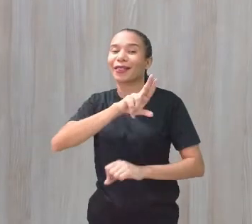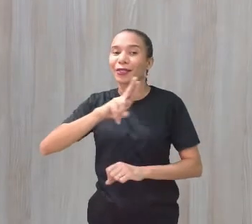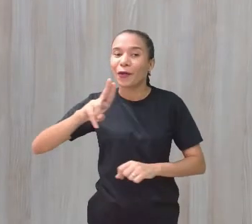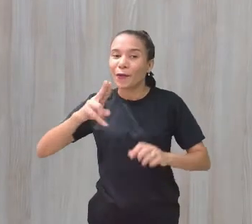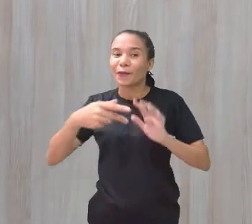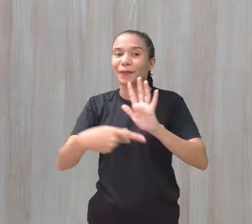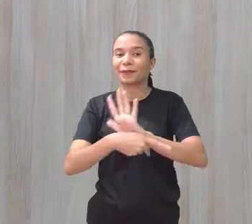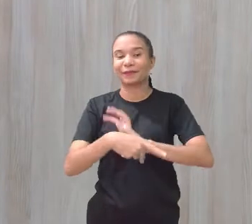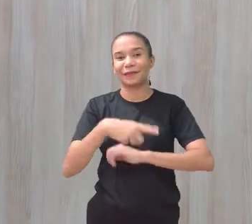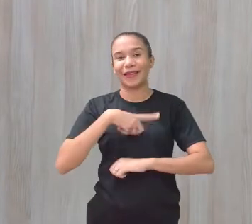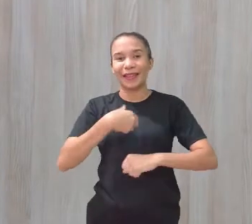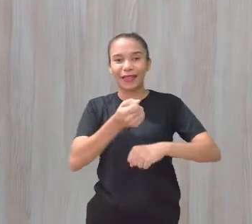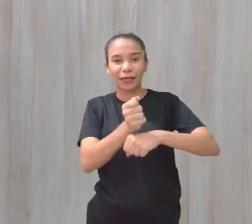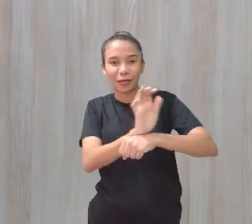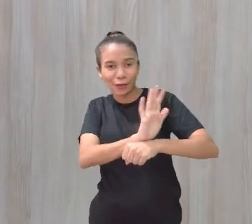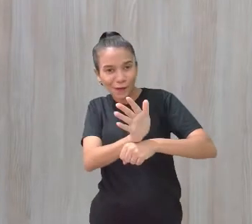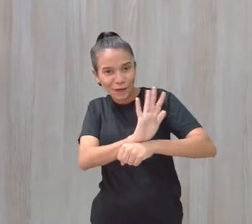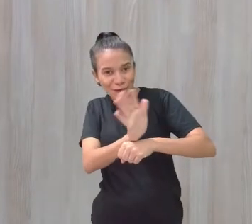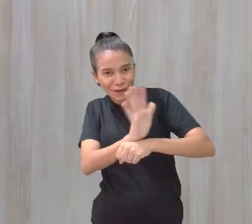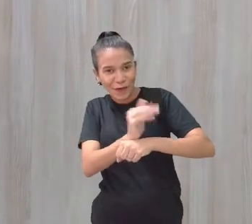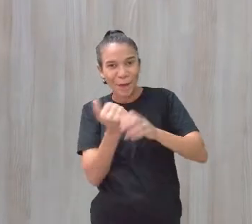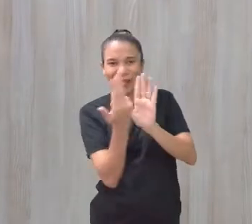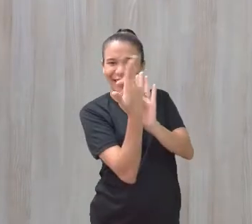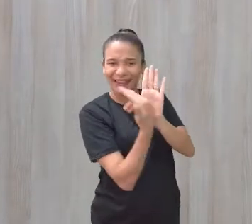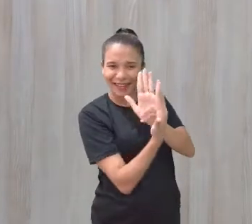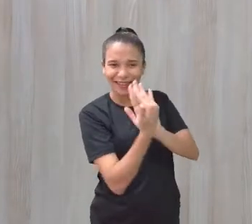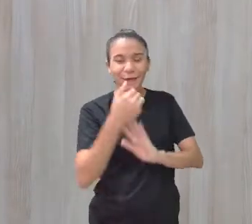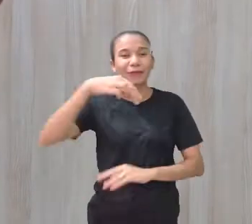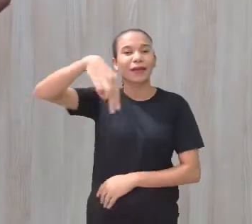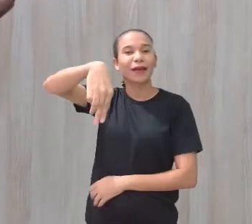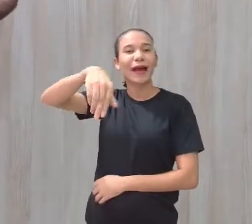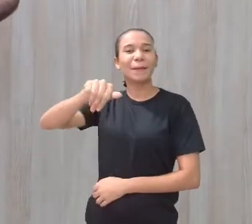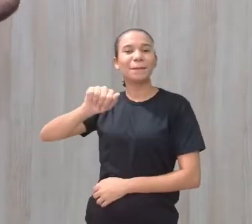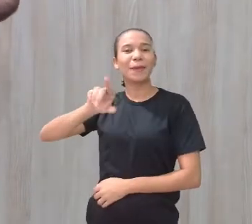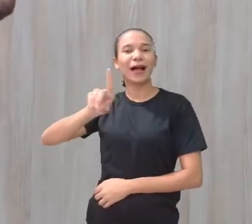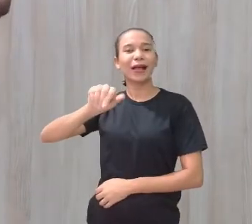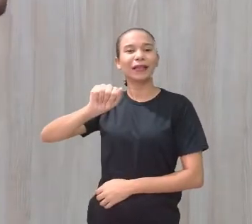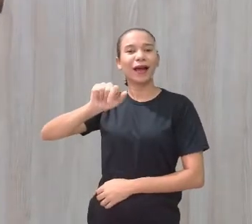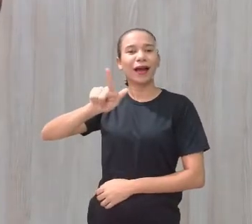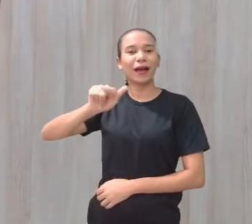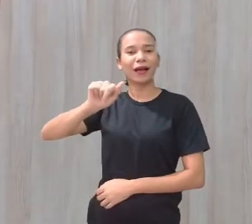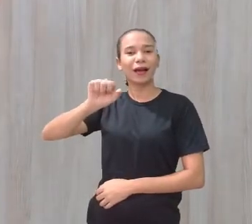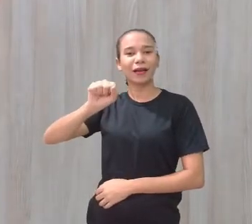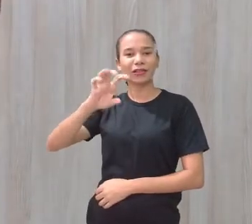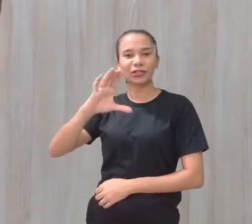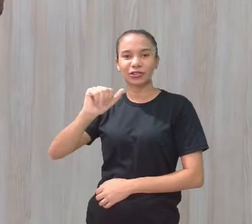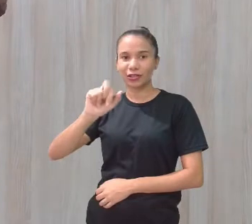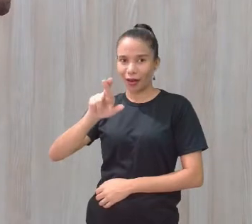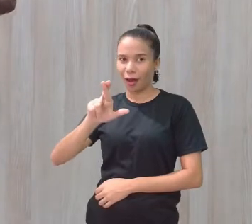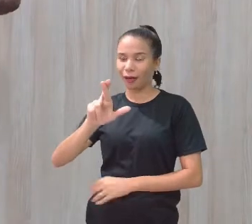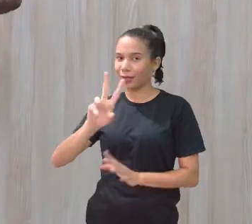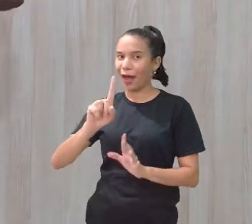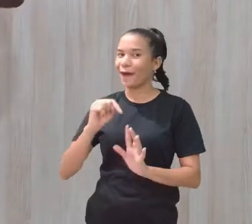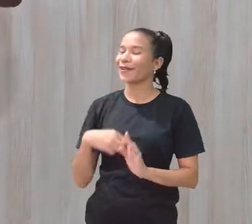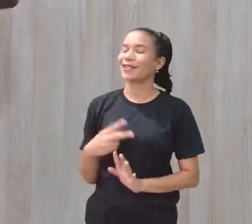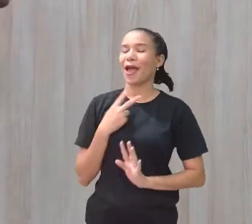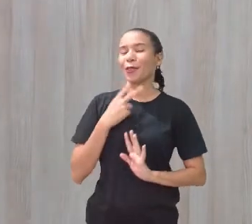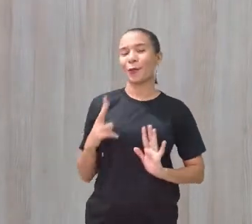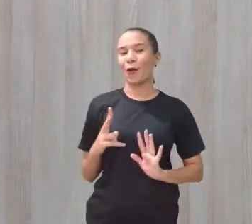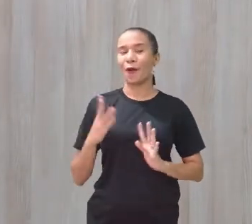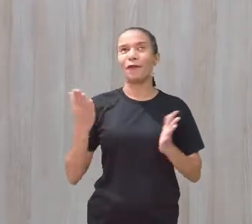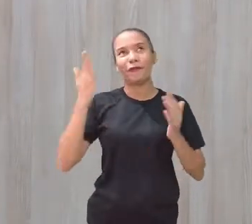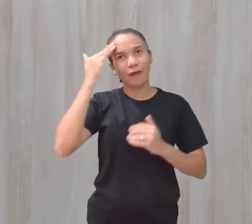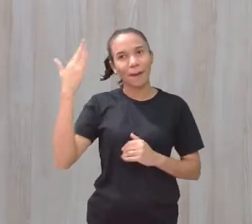deu a inspiração aí para desenhos, né? Que é a ilha de Madagascar, né? Não vale citar a ilha de